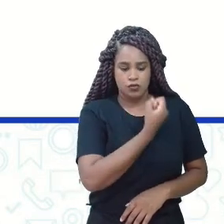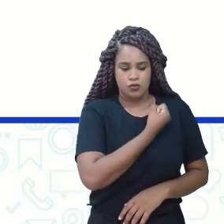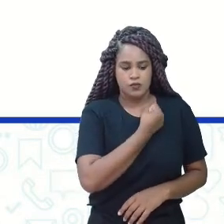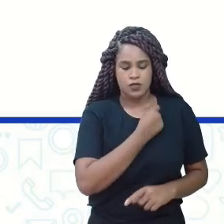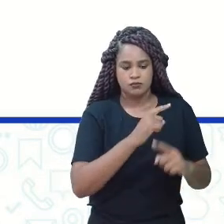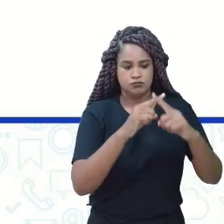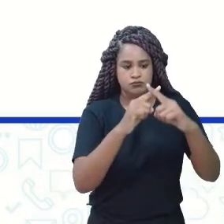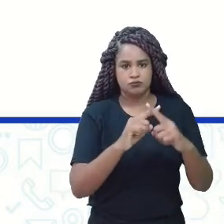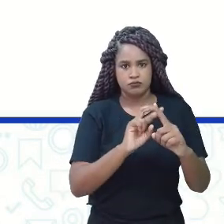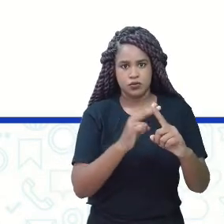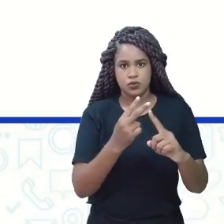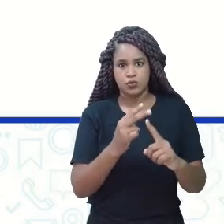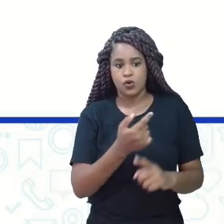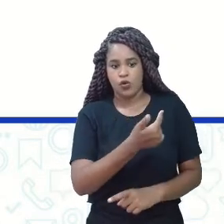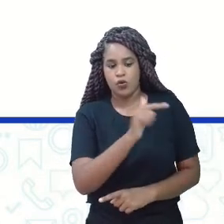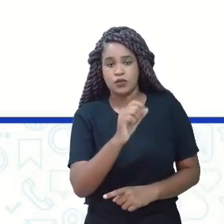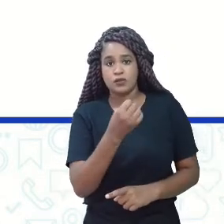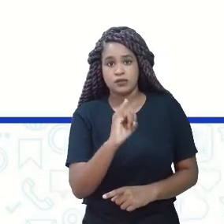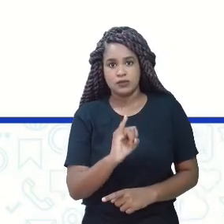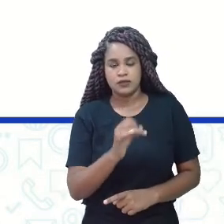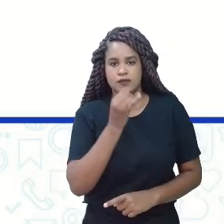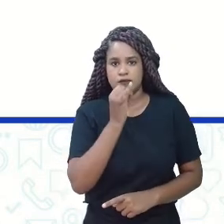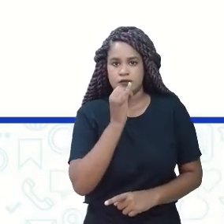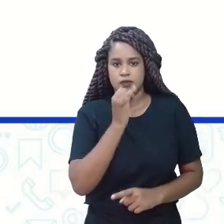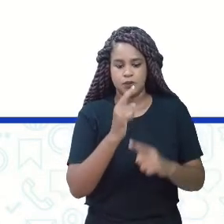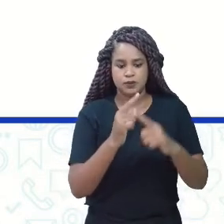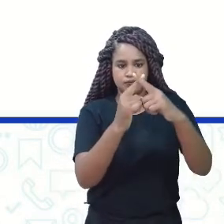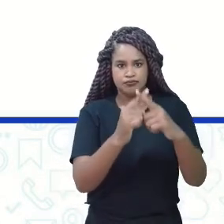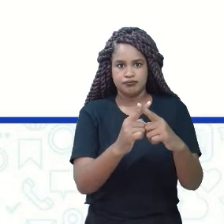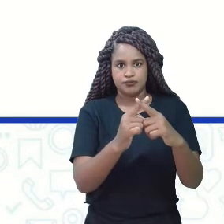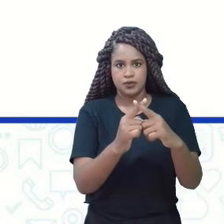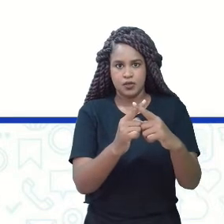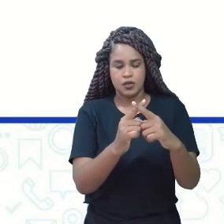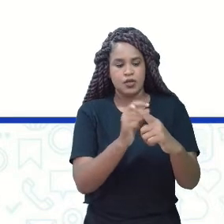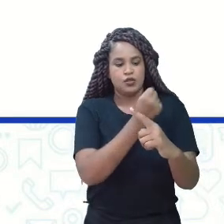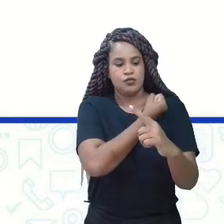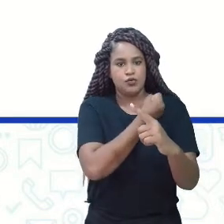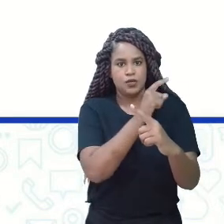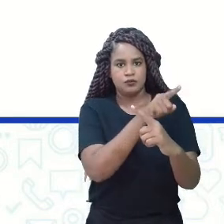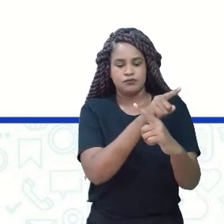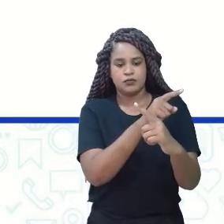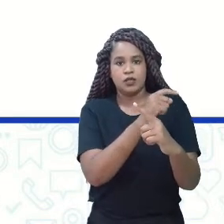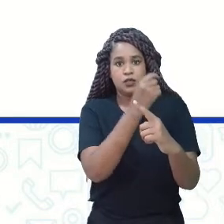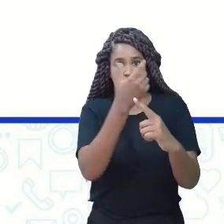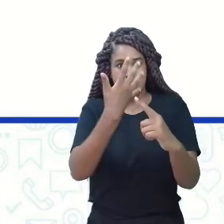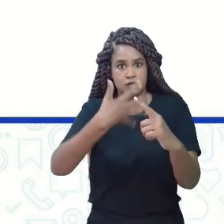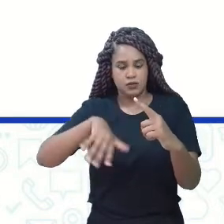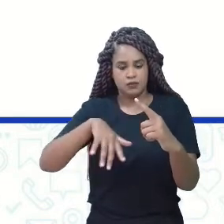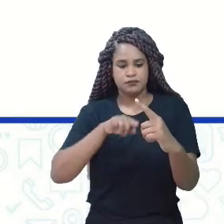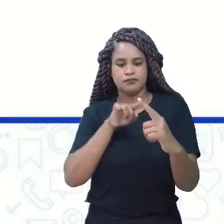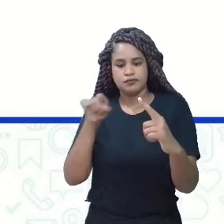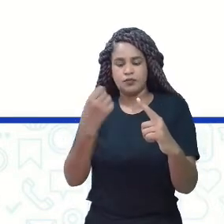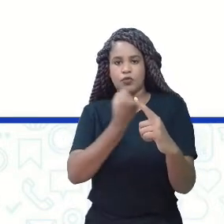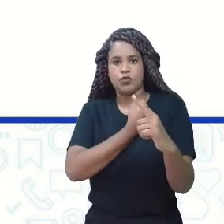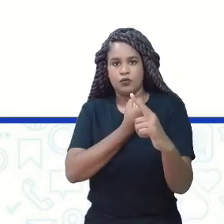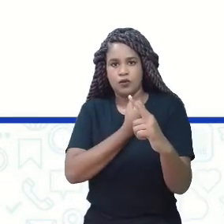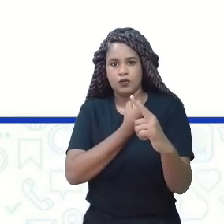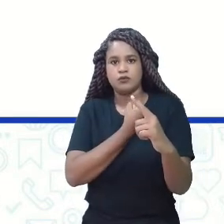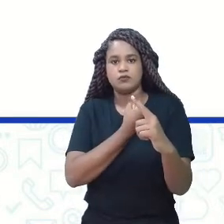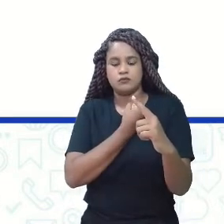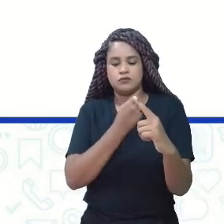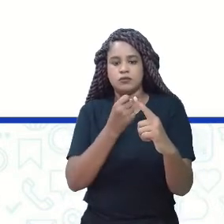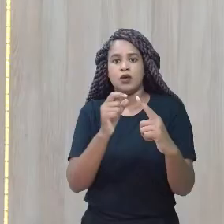quando é resultado da multiplicação desse número por outro número natural. Então, quando a gente observa essa ideia